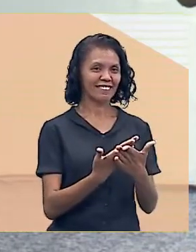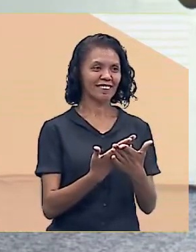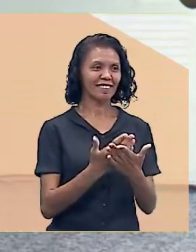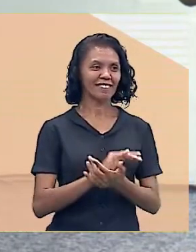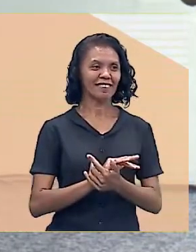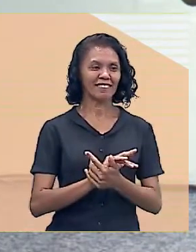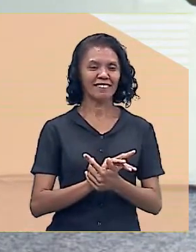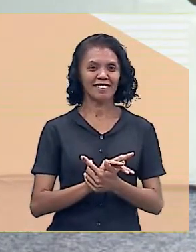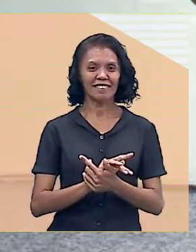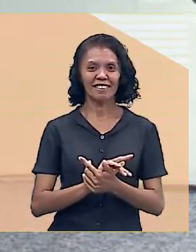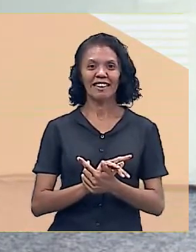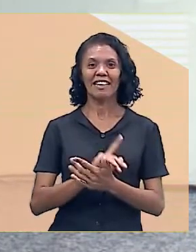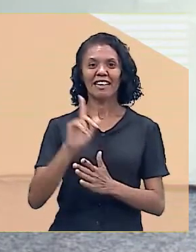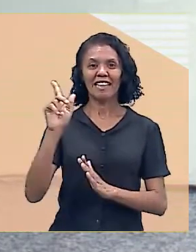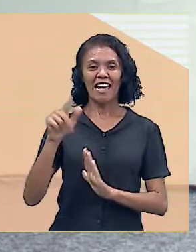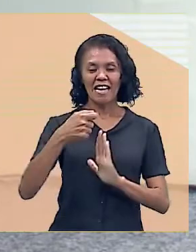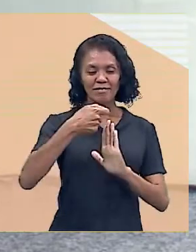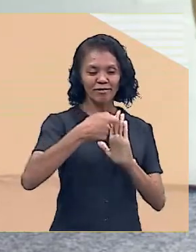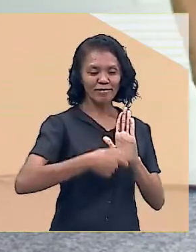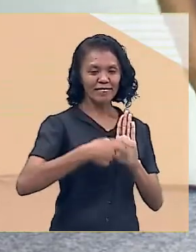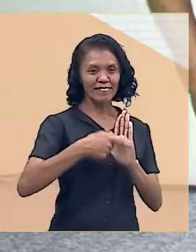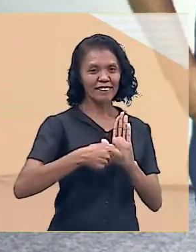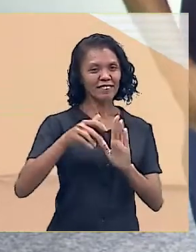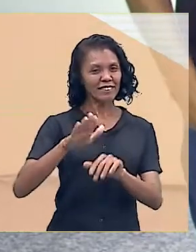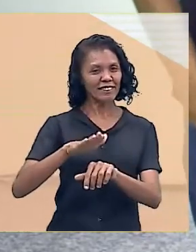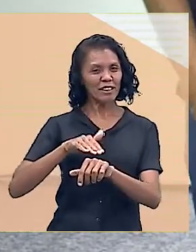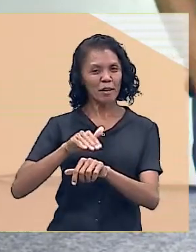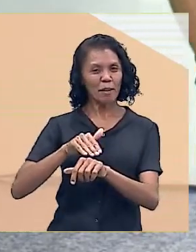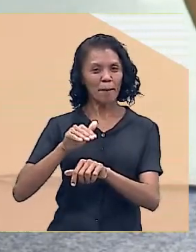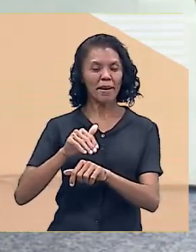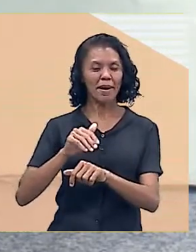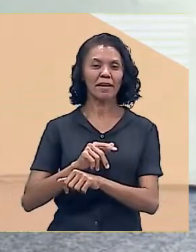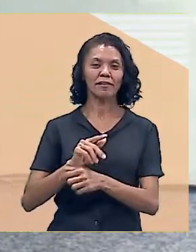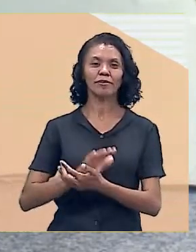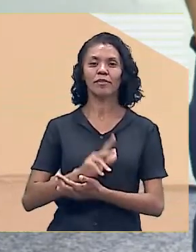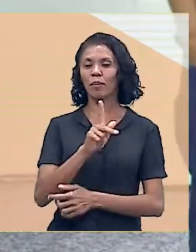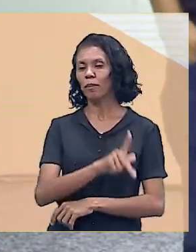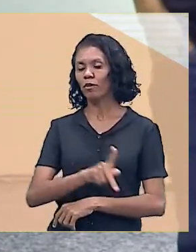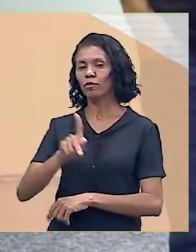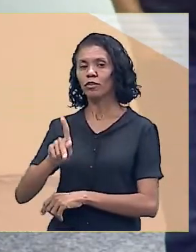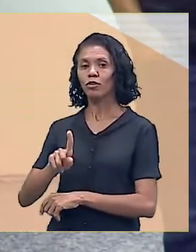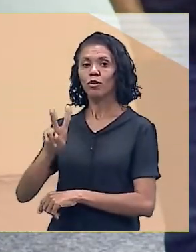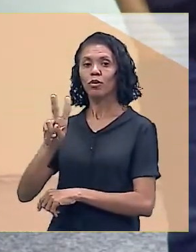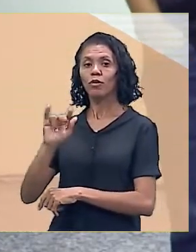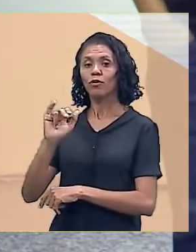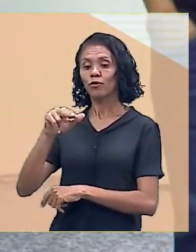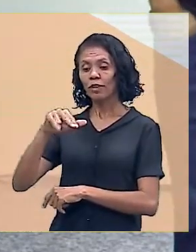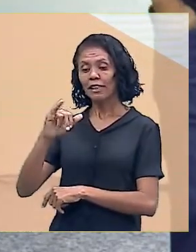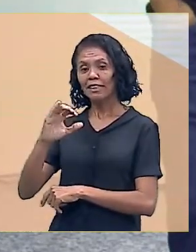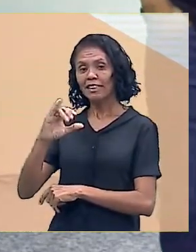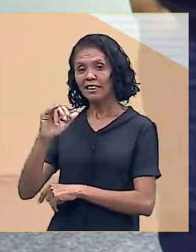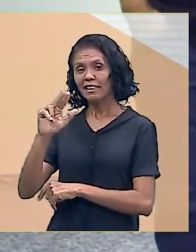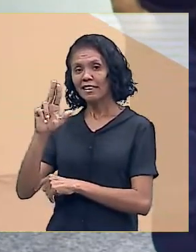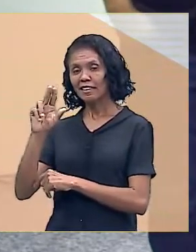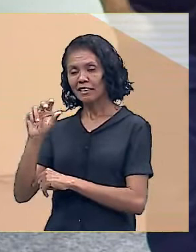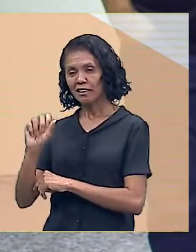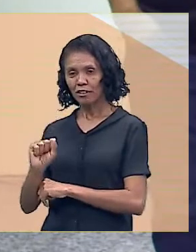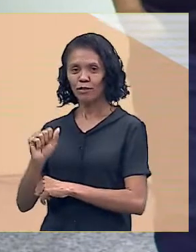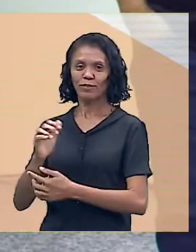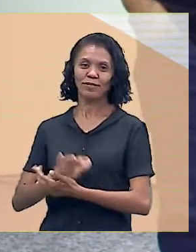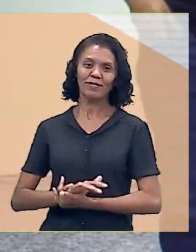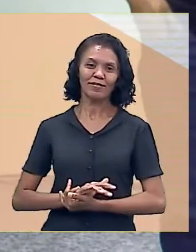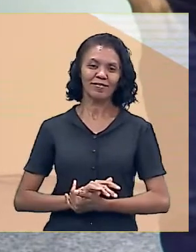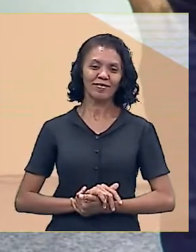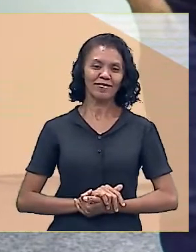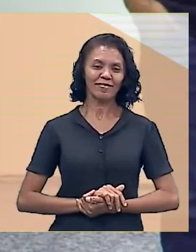a gente vem com redação Deixa eu chamar logo aí o Vinícius né Tá certo o Vinicius tá bom Deixa eu chamar